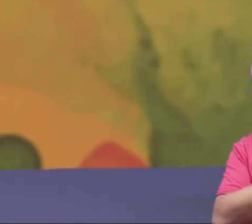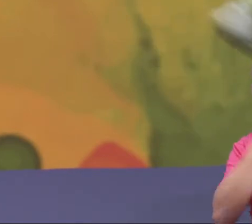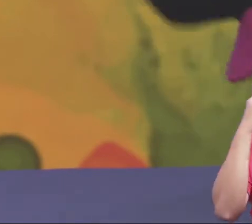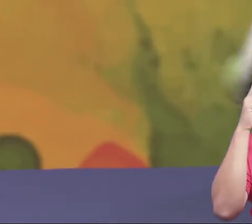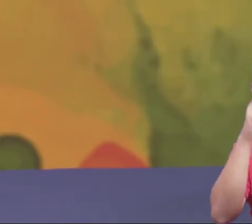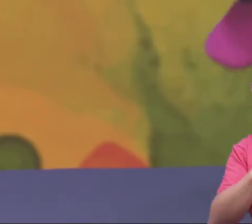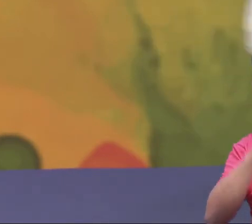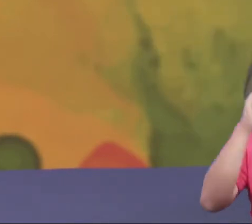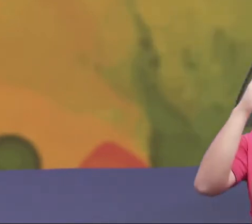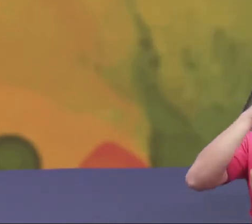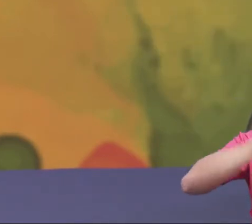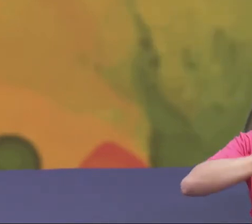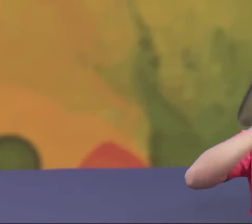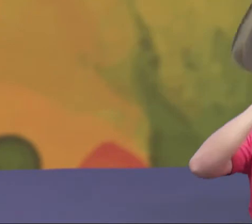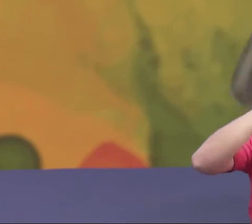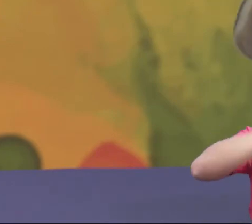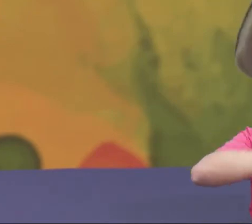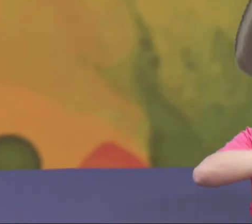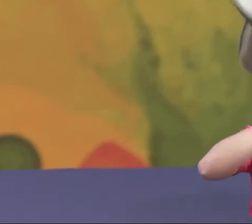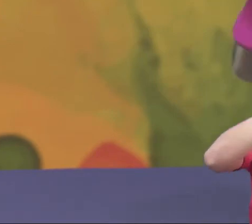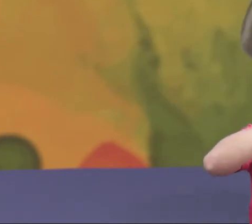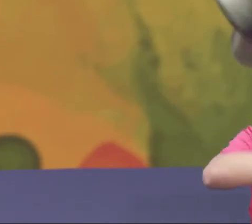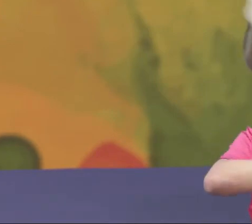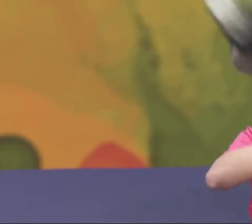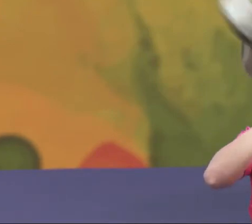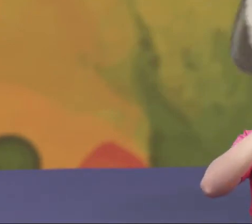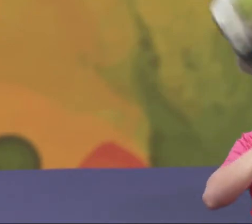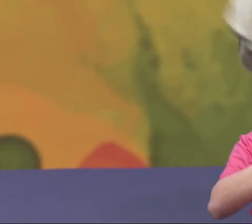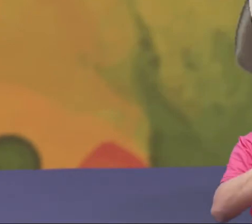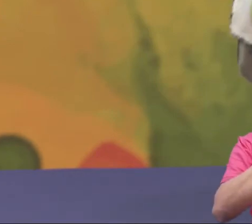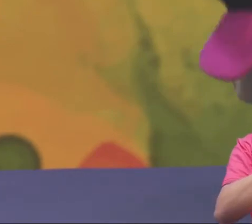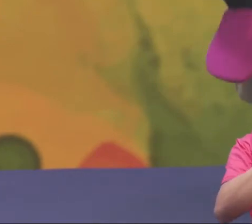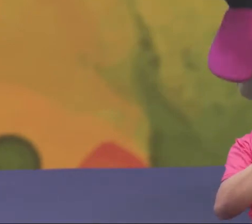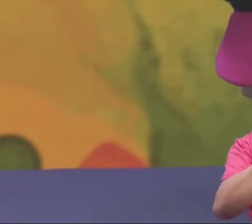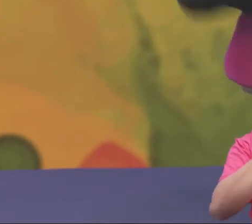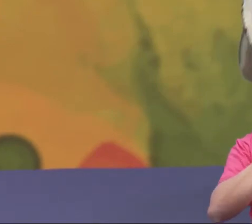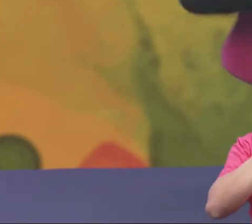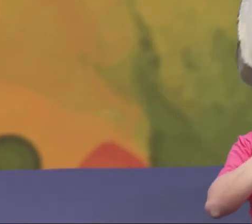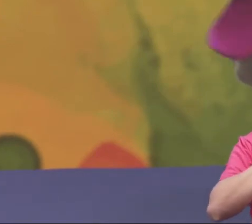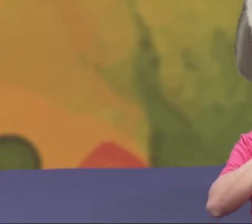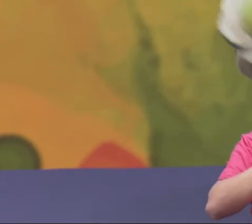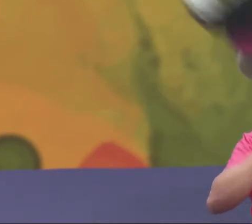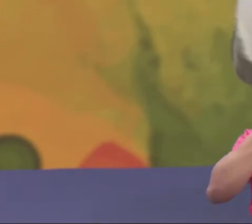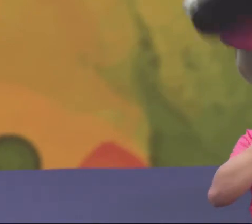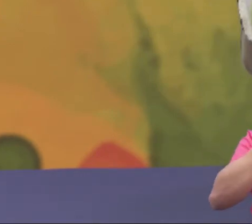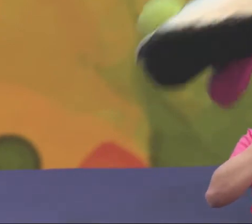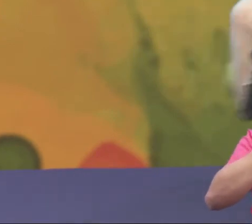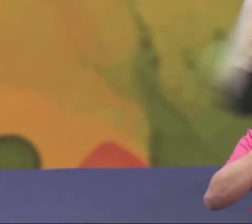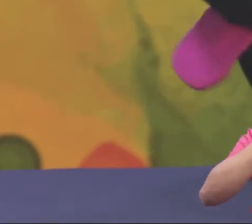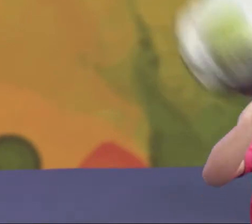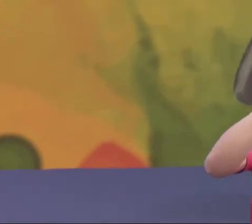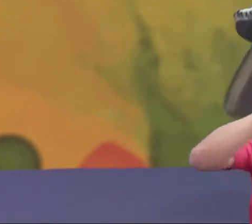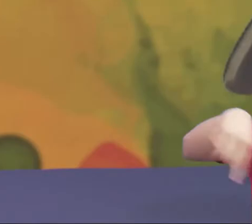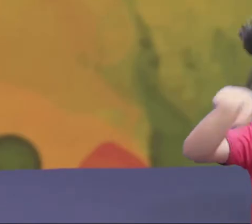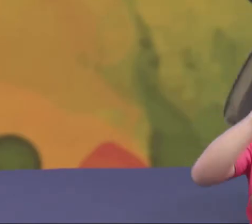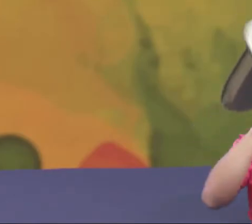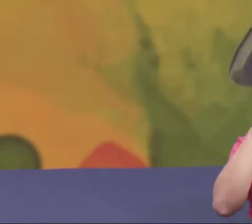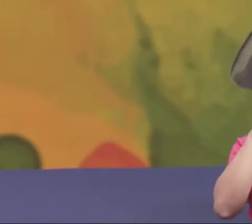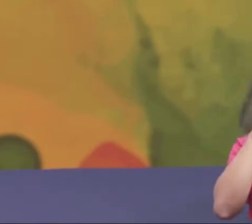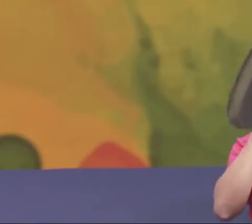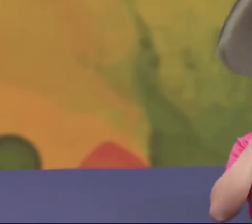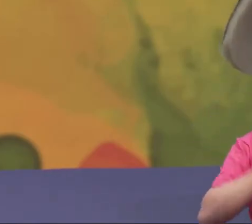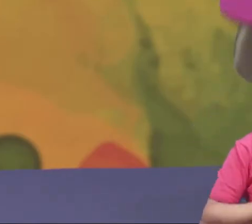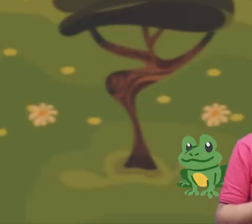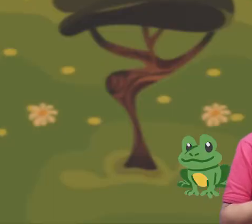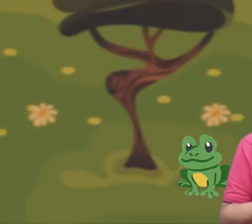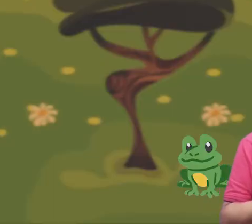gente ver um sapo batendo um bom papo na beira da